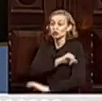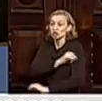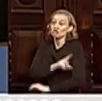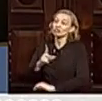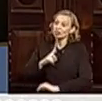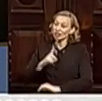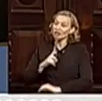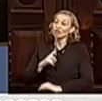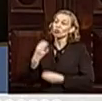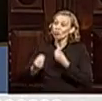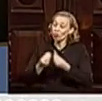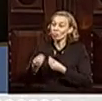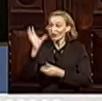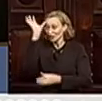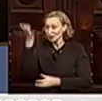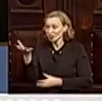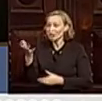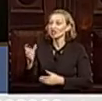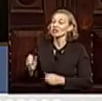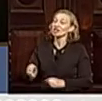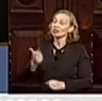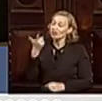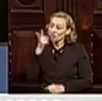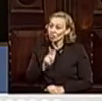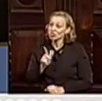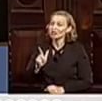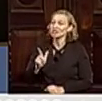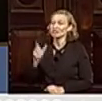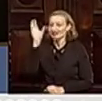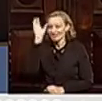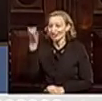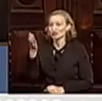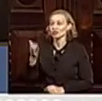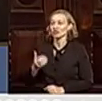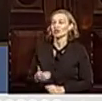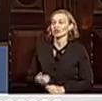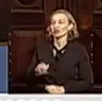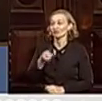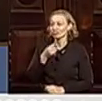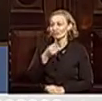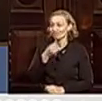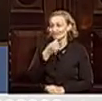e que o Rio de Janeiro vai superar esse triste momento da sua história. Obrigado, senhora presidenta.